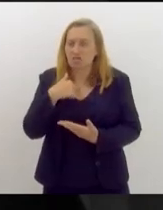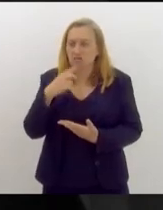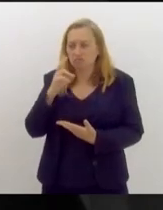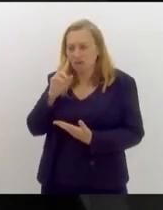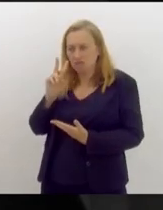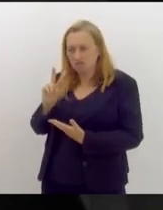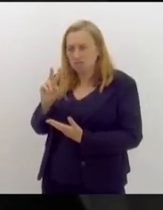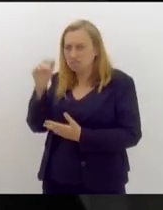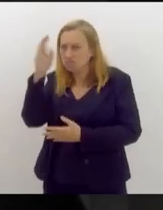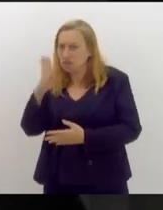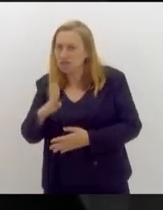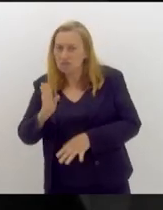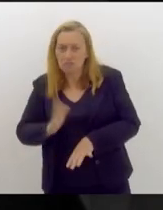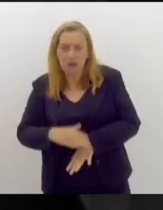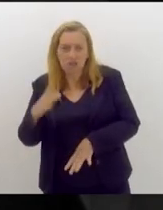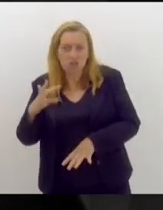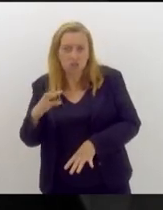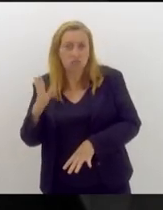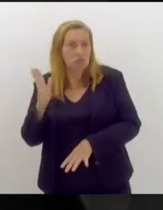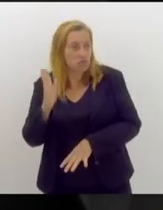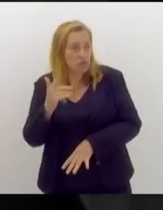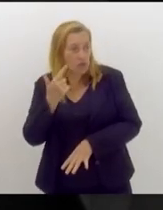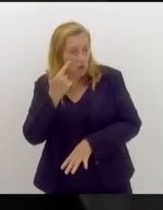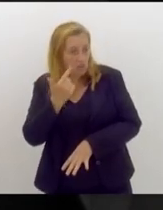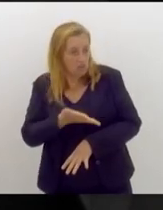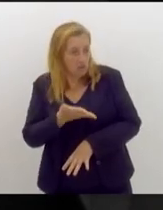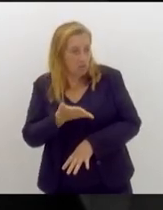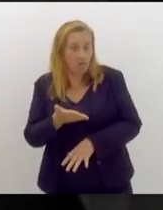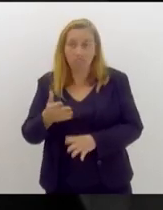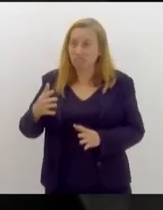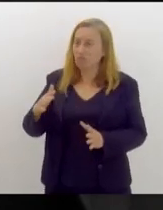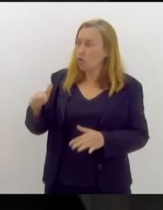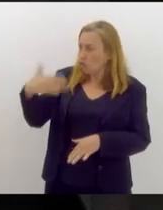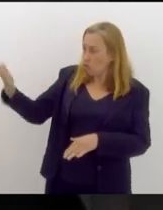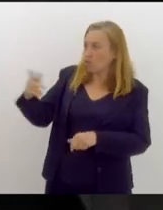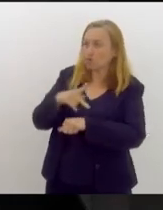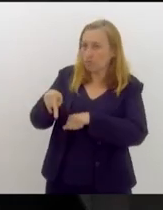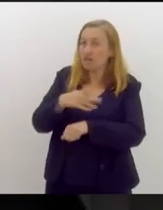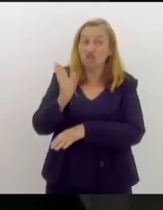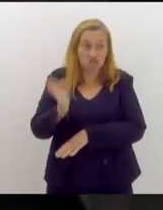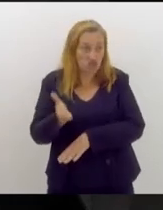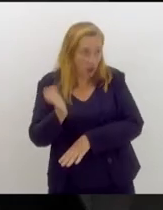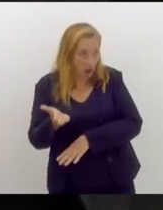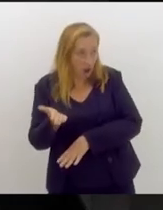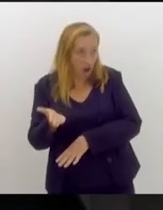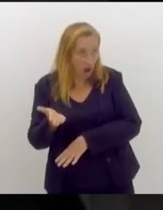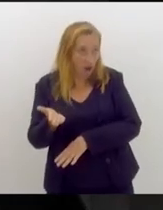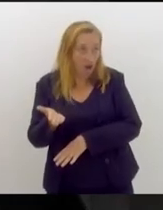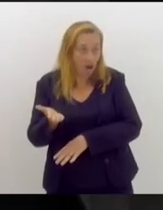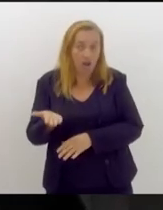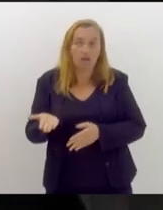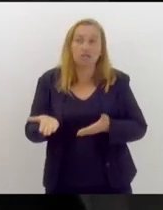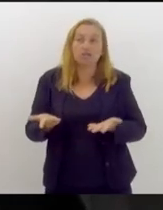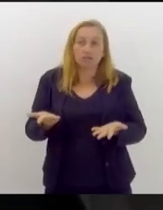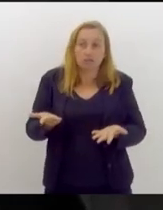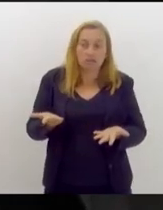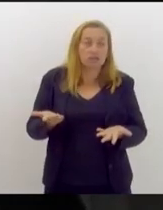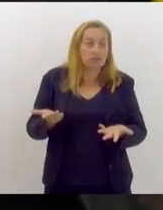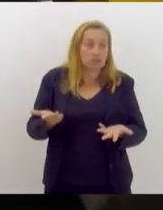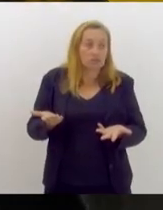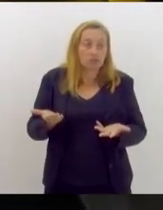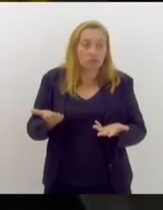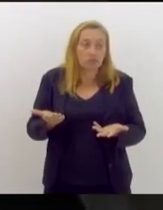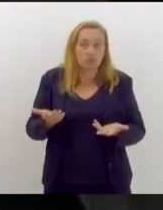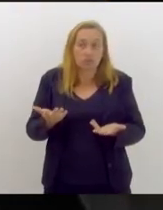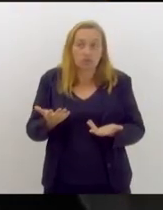no Brasil maior que esse já vi no exterior maquiagens de balanço que estouraram aí